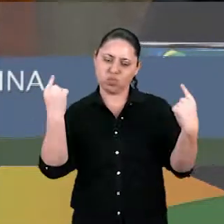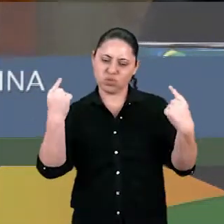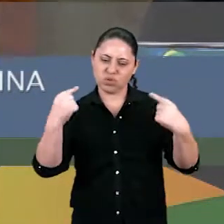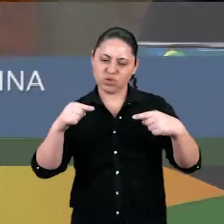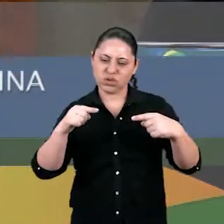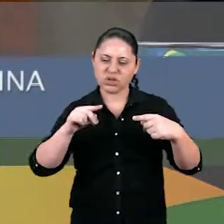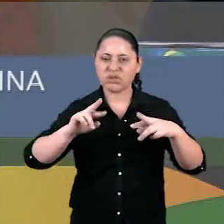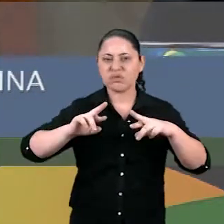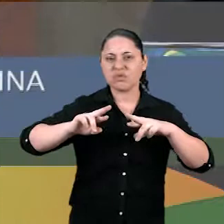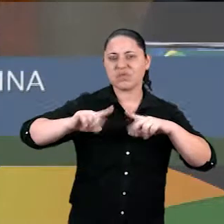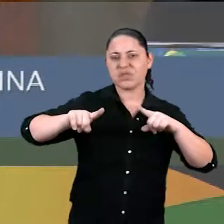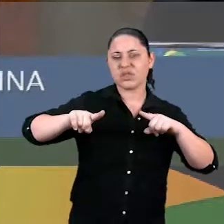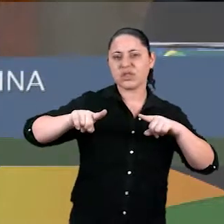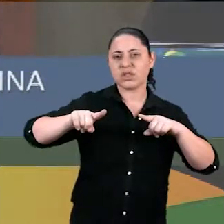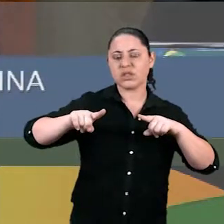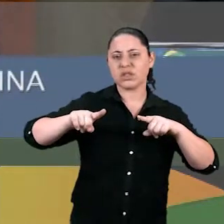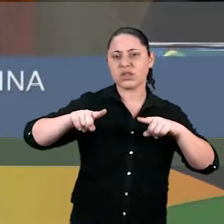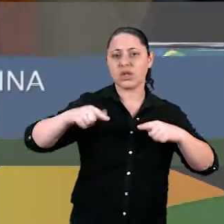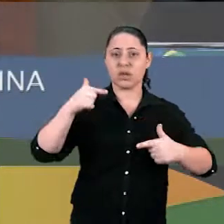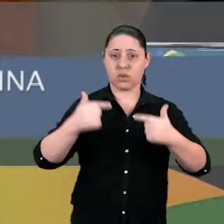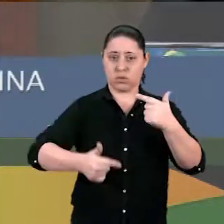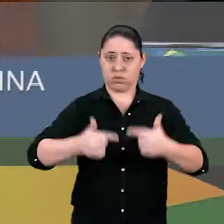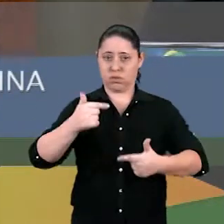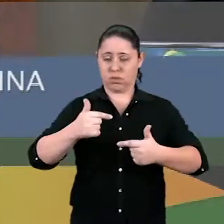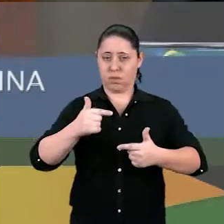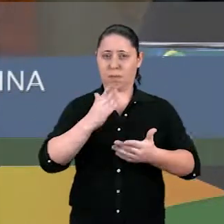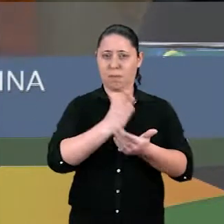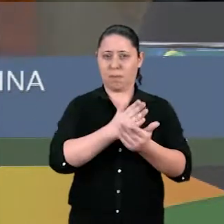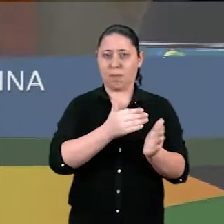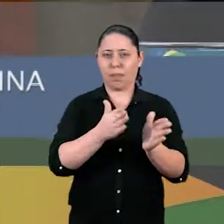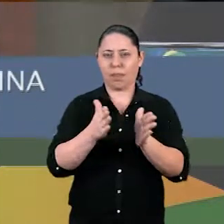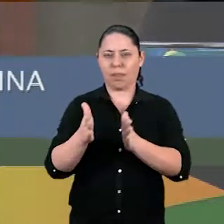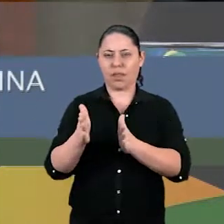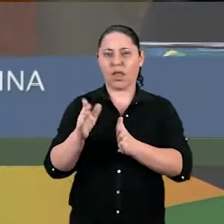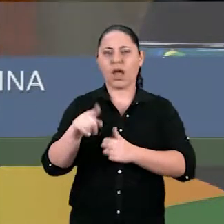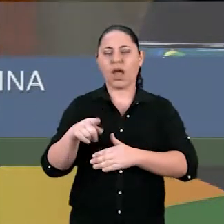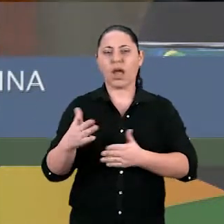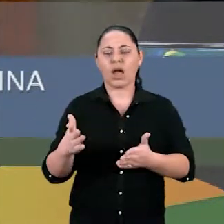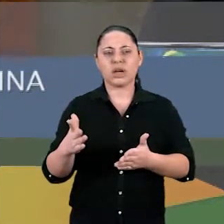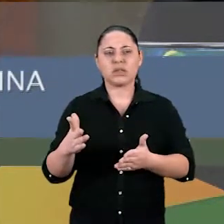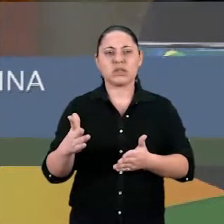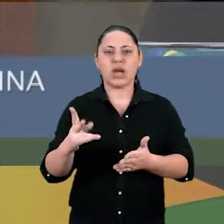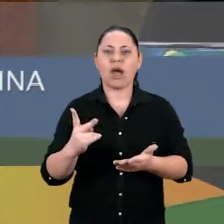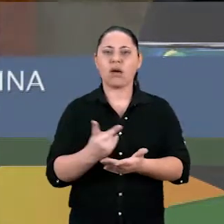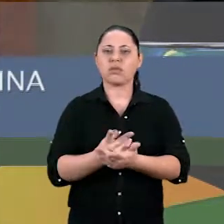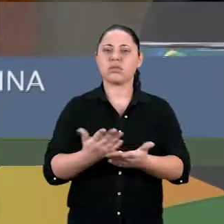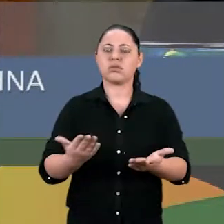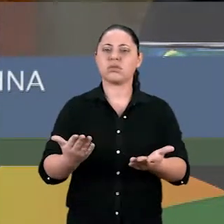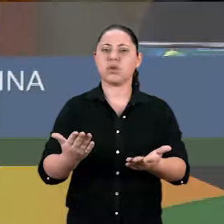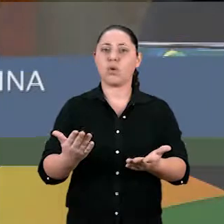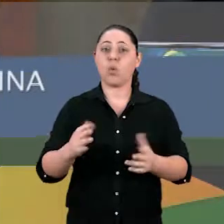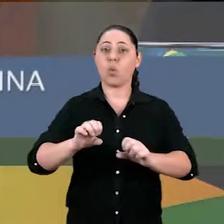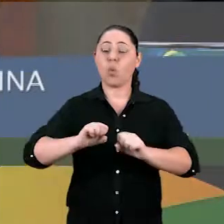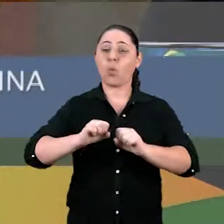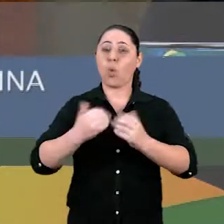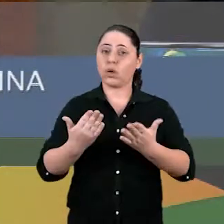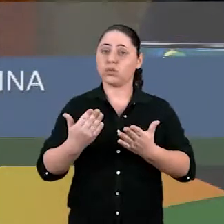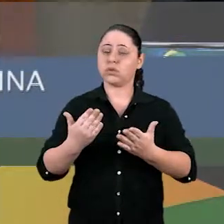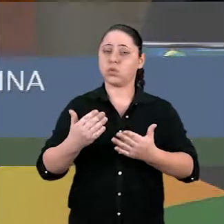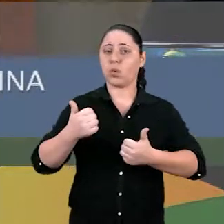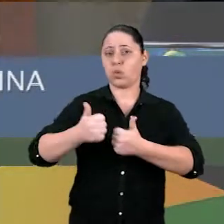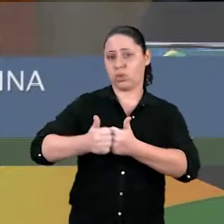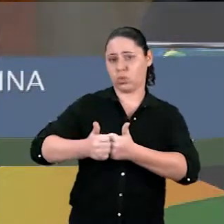dizem, que a politização desse processo é nefasta, me parece muito antes pelo contrário. A partir do momento em que os